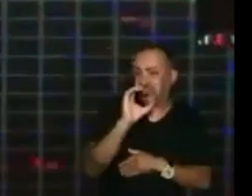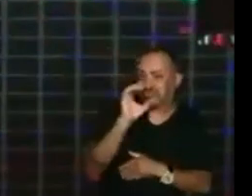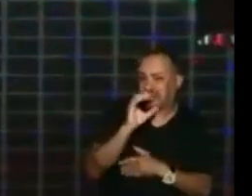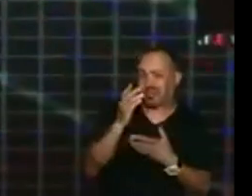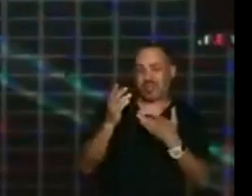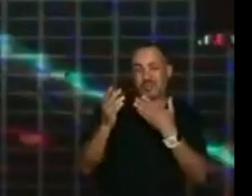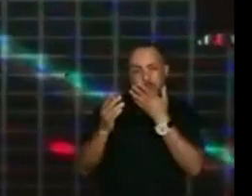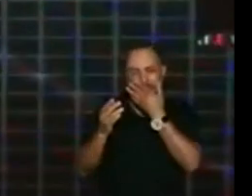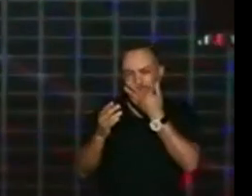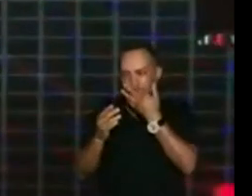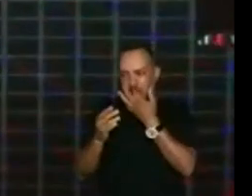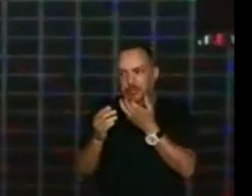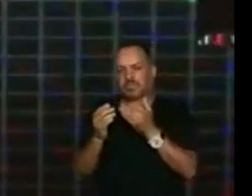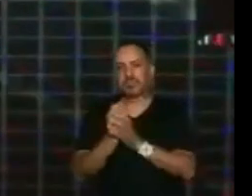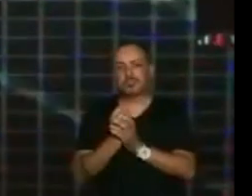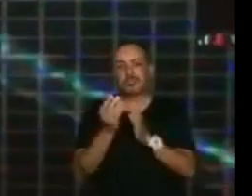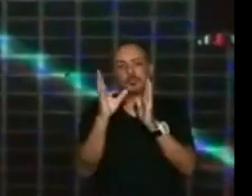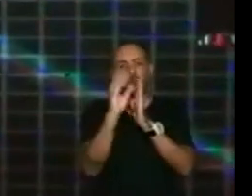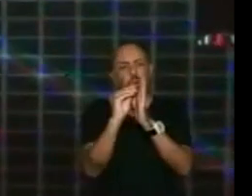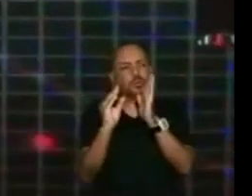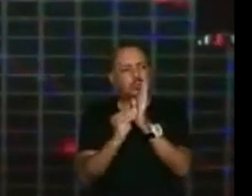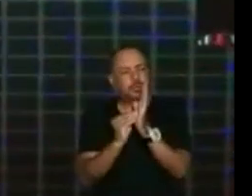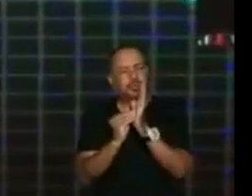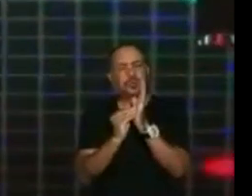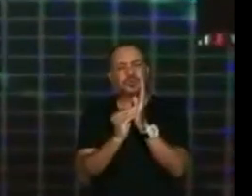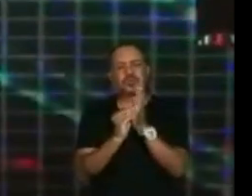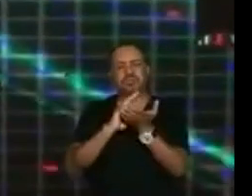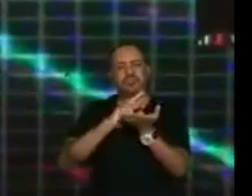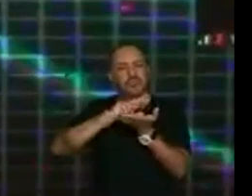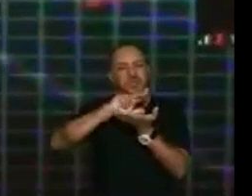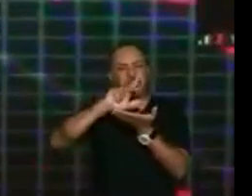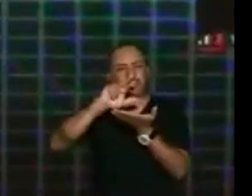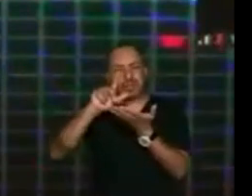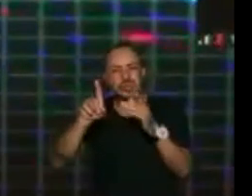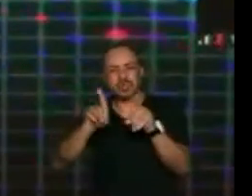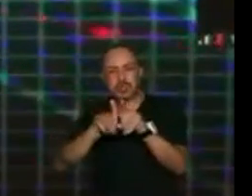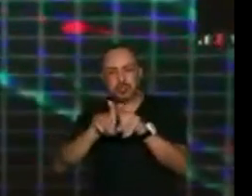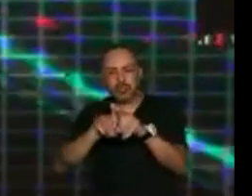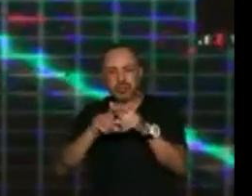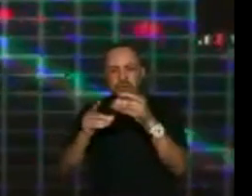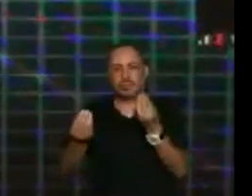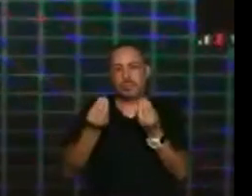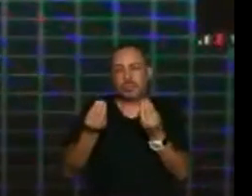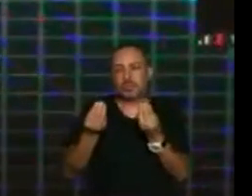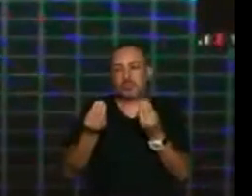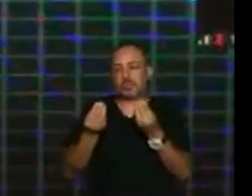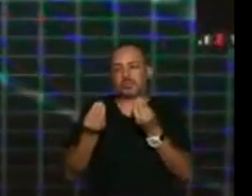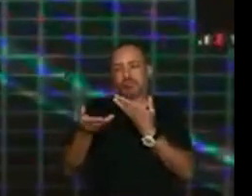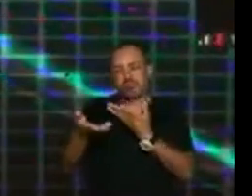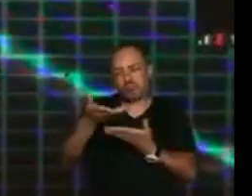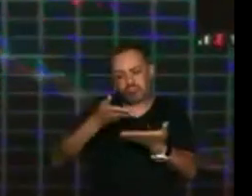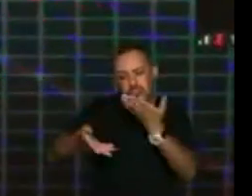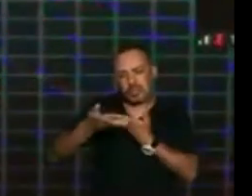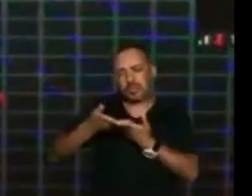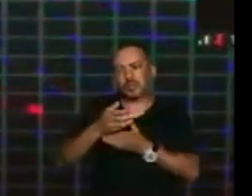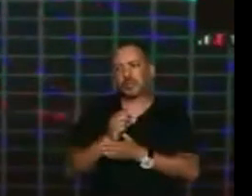manter vocês com muitos conteúdos ao mesmo tempo e também puxando mais para o lado da interatividade. Agora eu